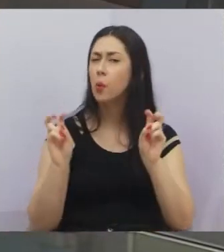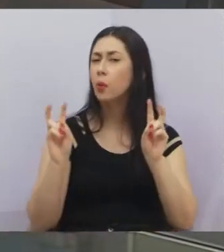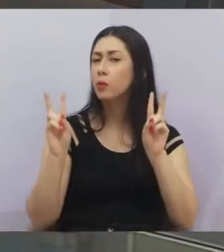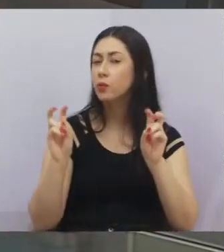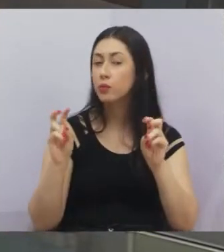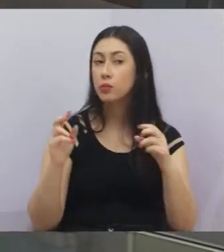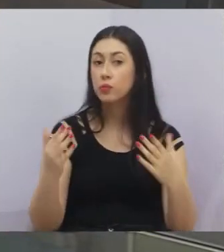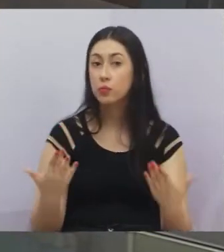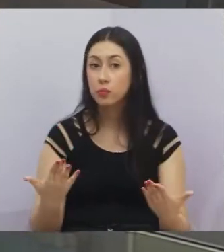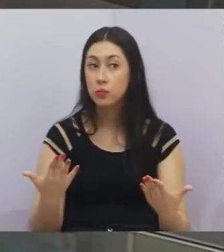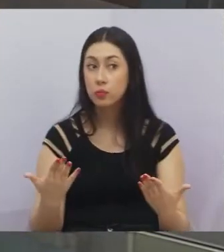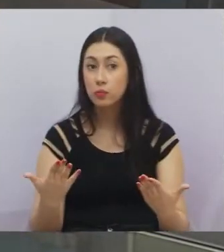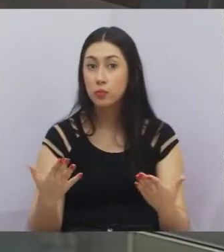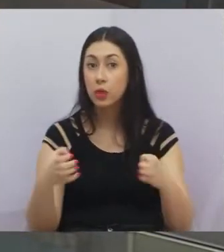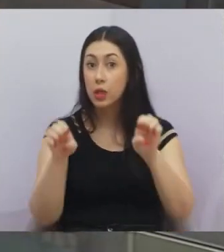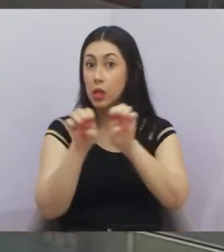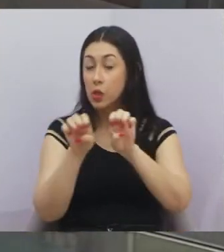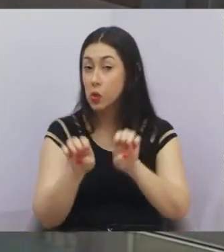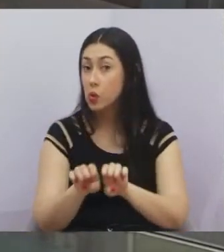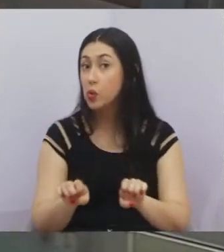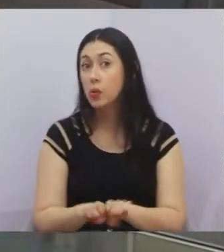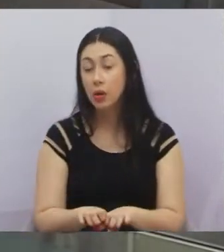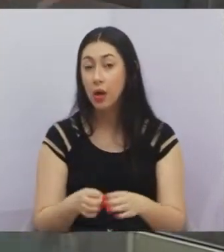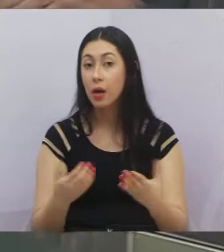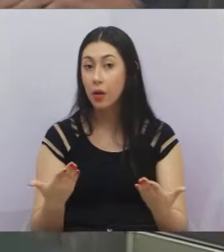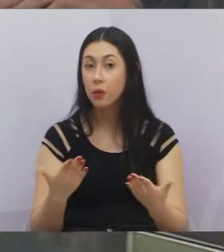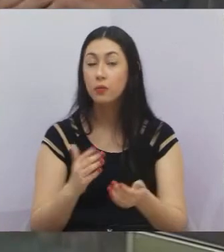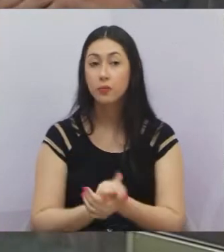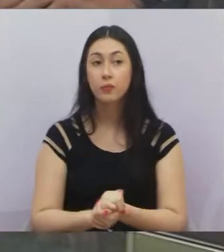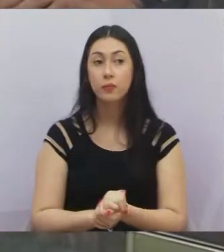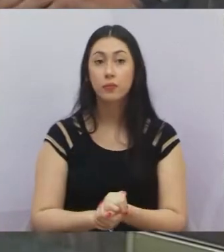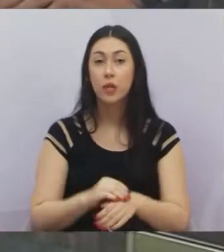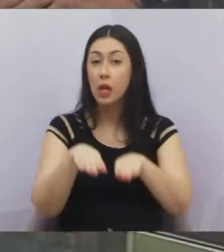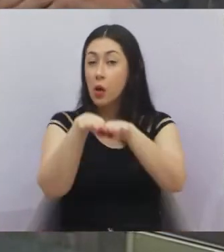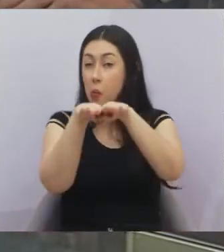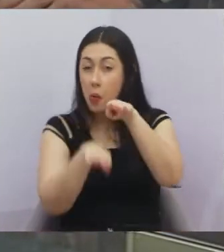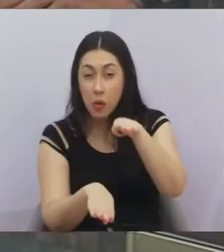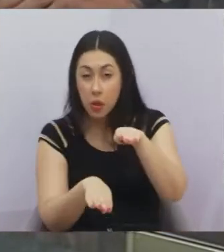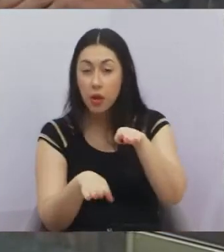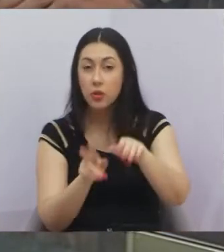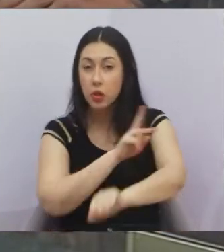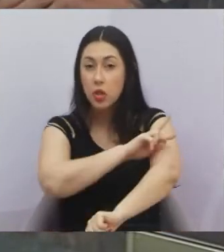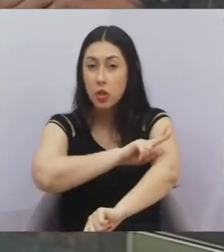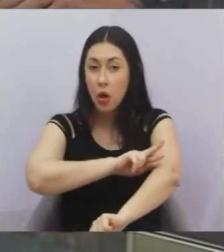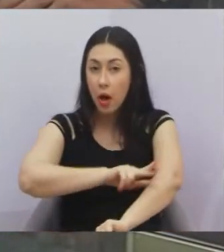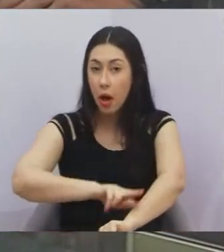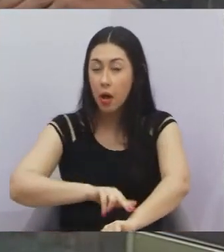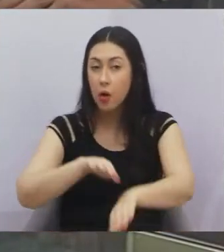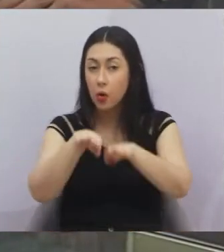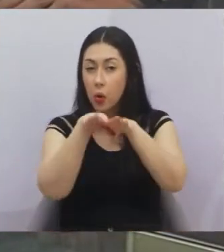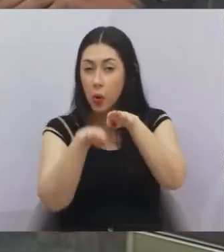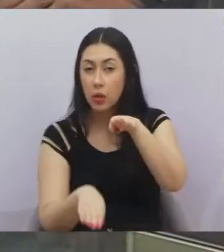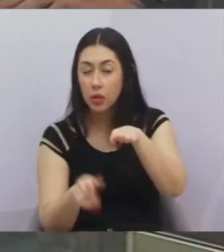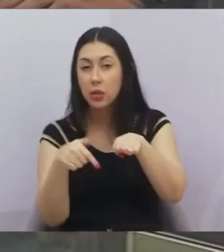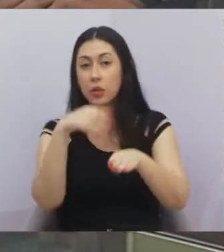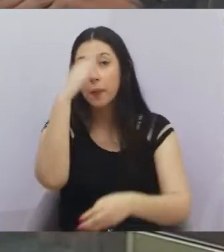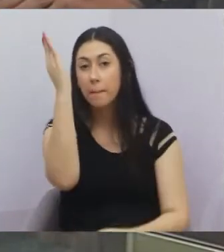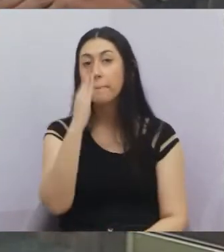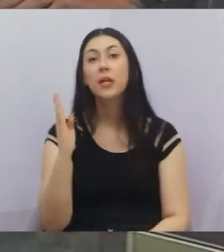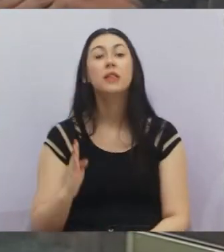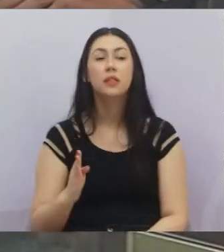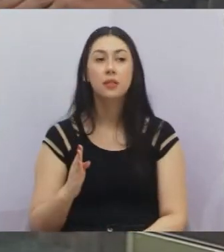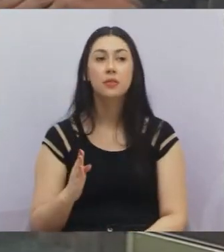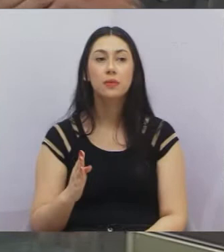é caráter estrutural e sistêmico, não é? A desigualdade entre as raças na sociedade brasileira, ela